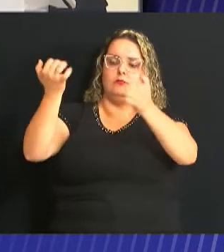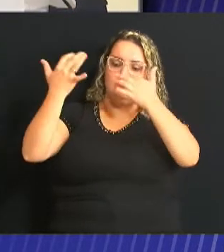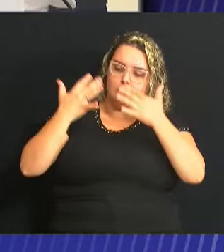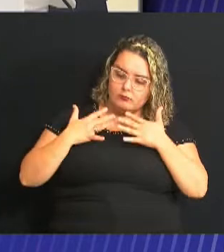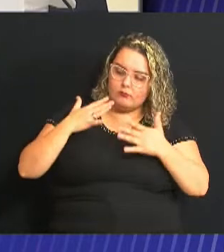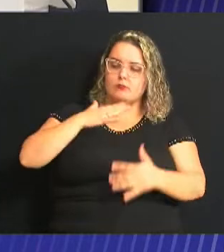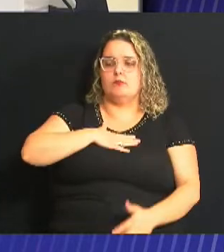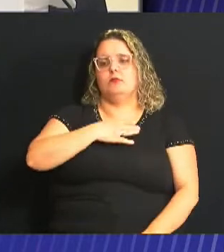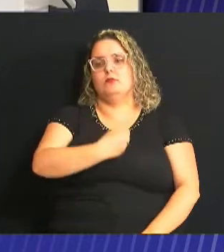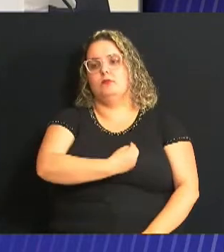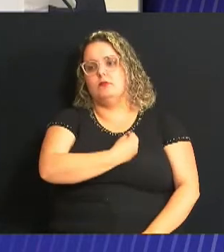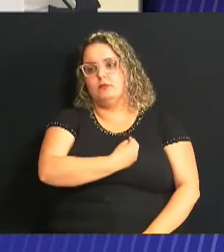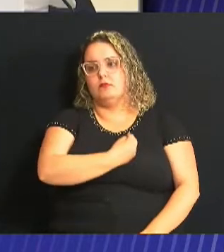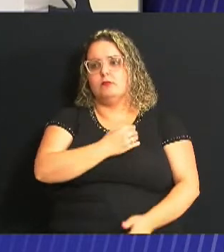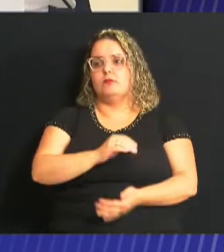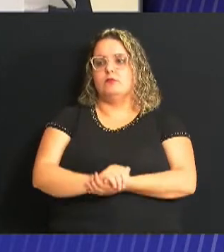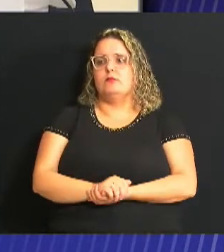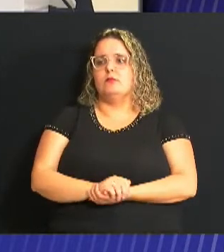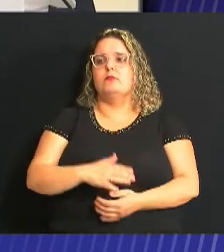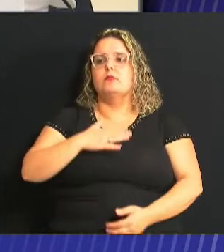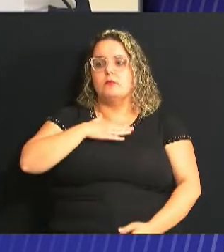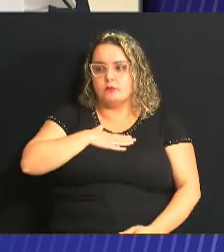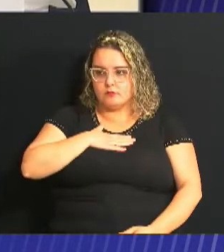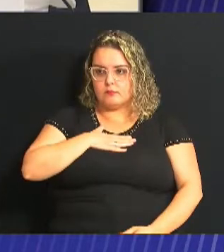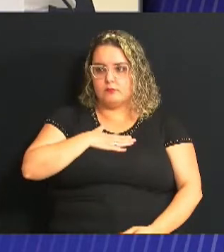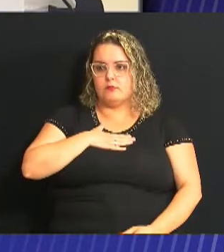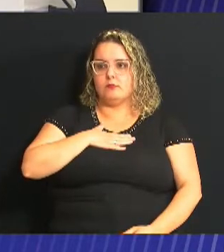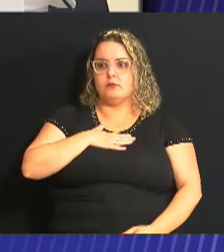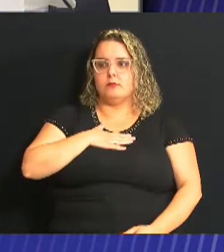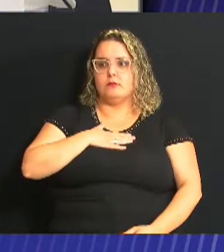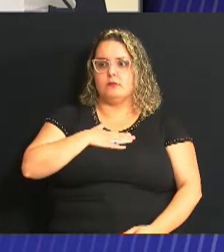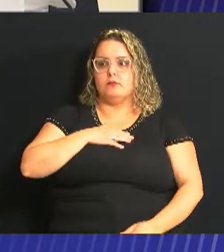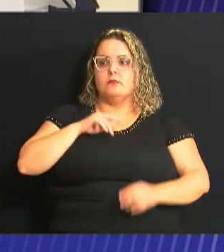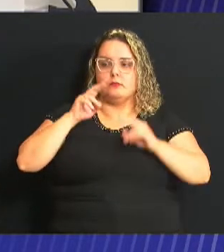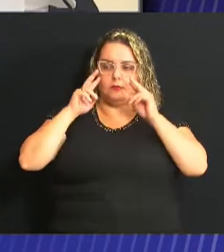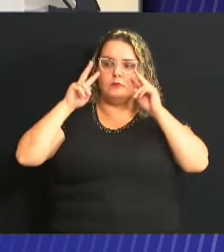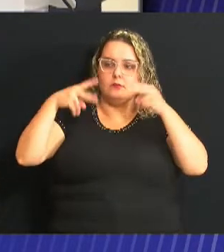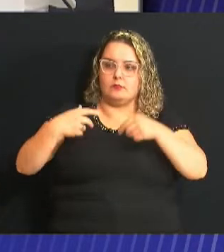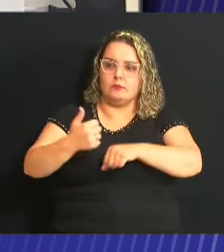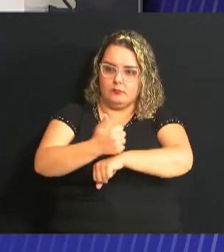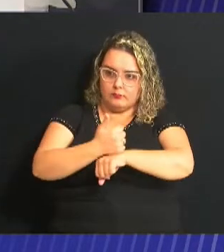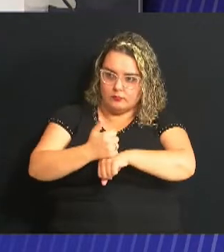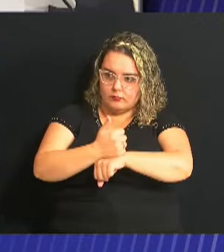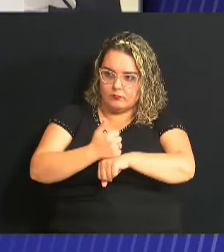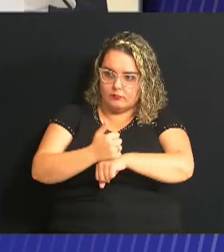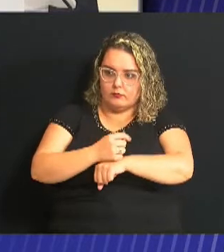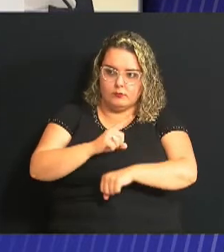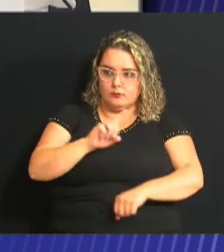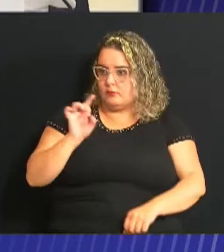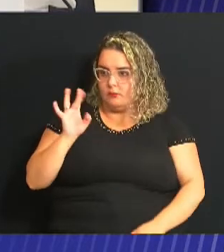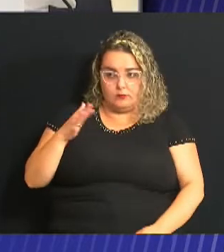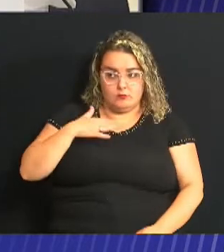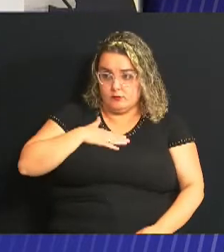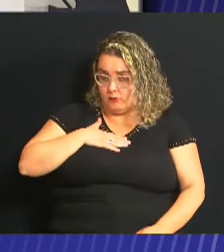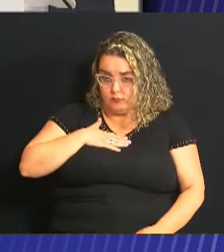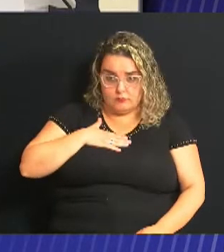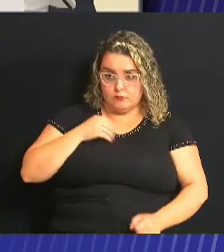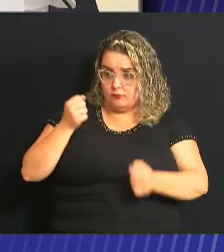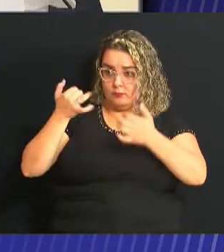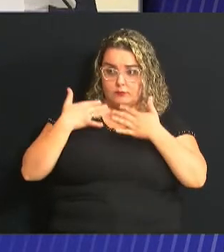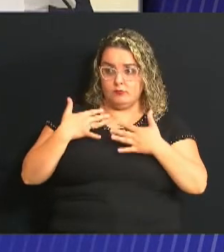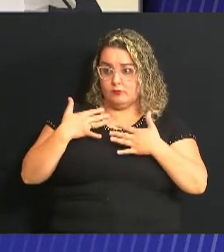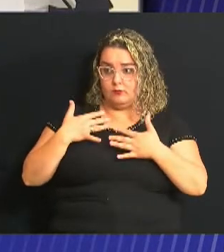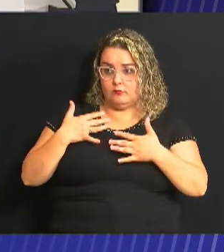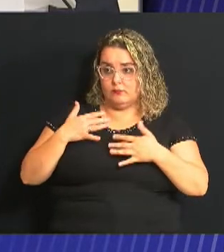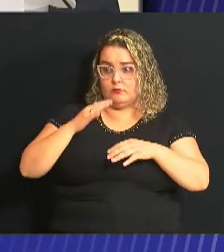vida. Então, para mim, além de reconhecer o profissionalismo, porque não foi só eu que fui abençoado através